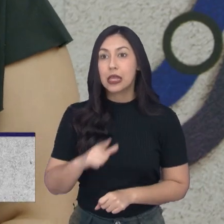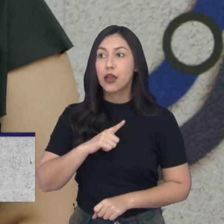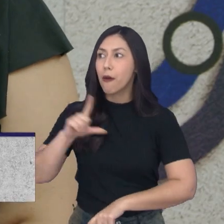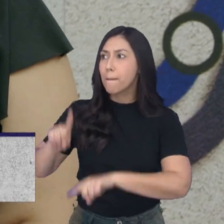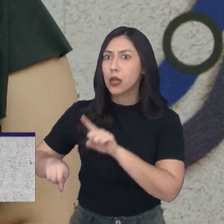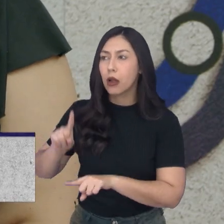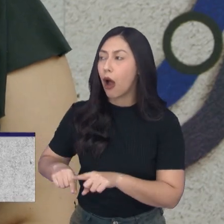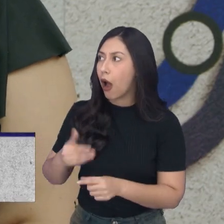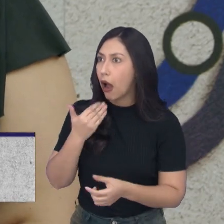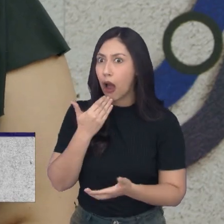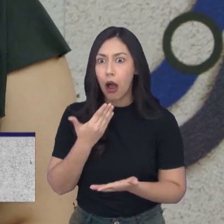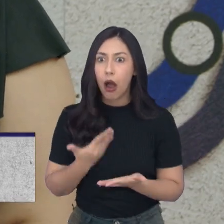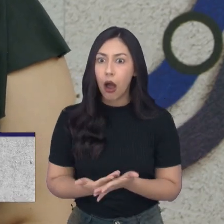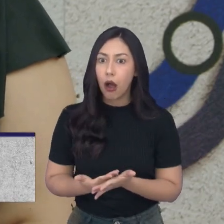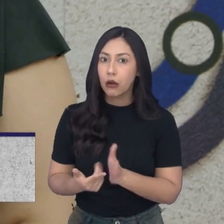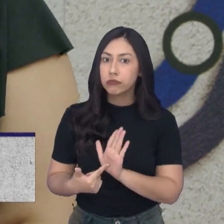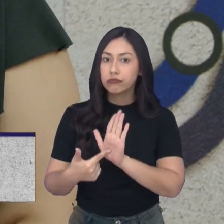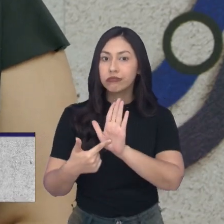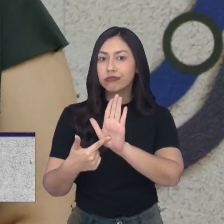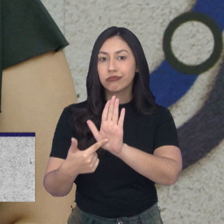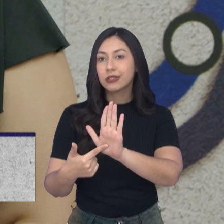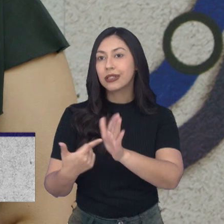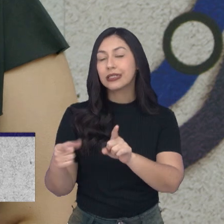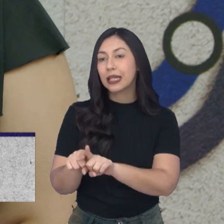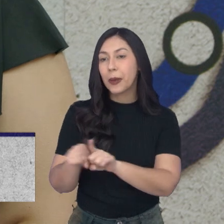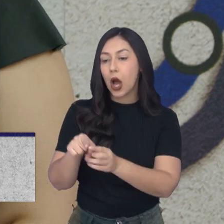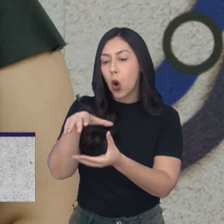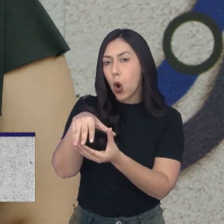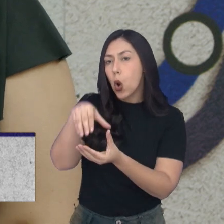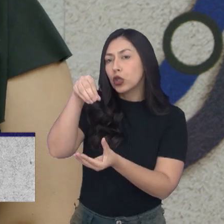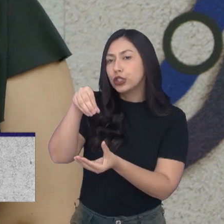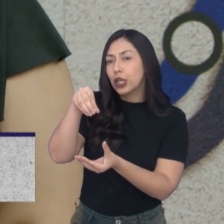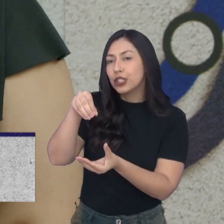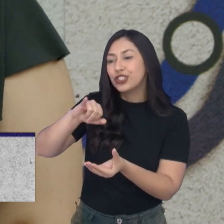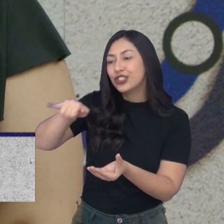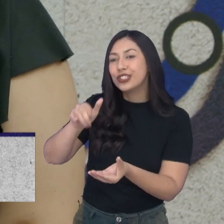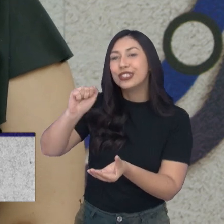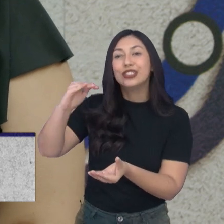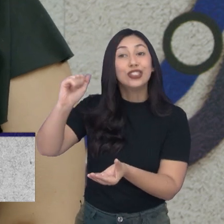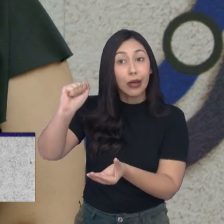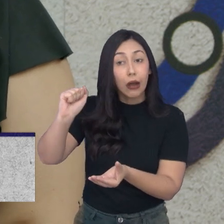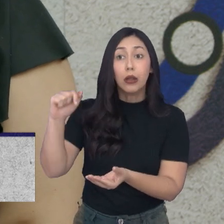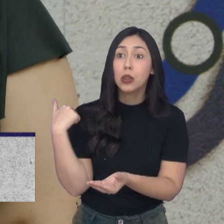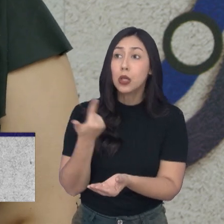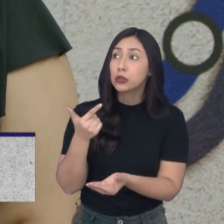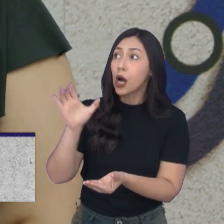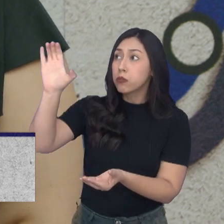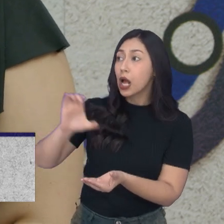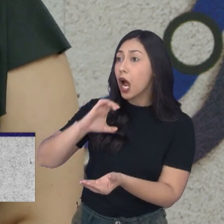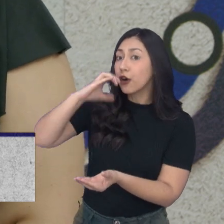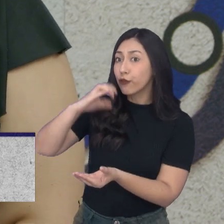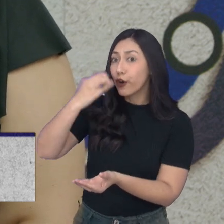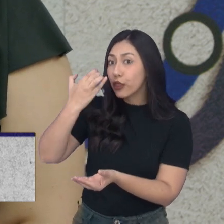chocou o público quando a gente trouxe foi a coxinha de jaca, né? A partir de uma fruta a gente conseguiu desenvolver um